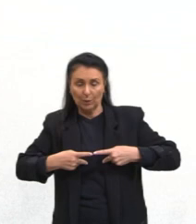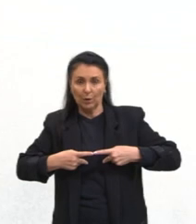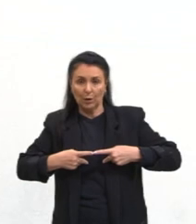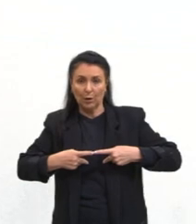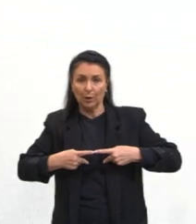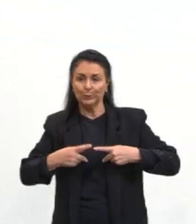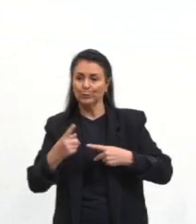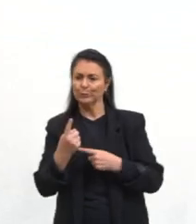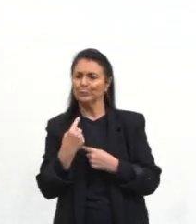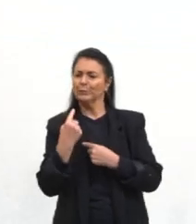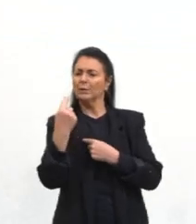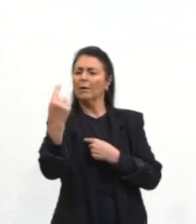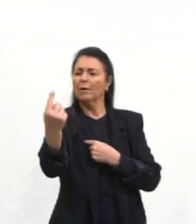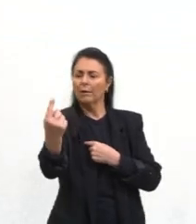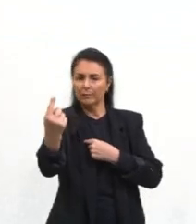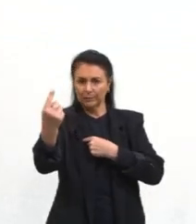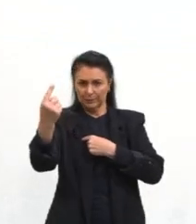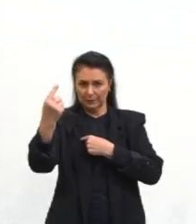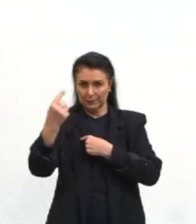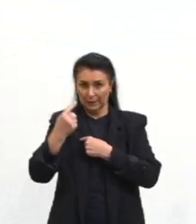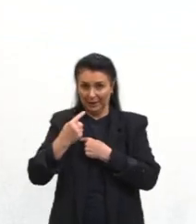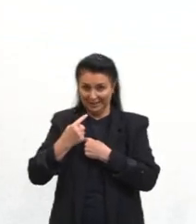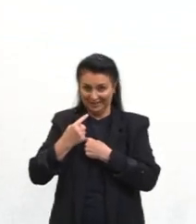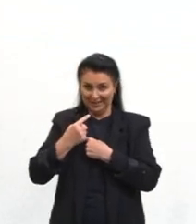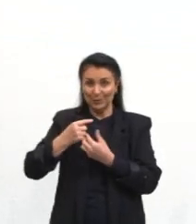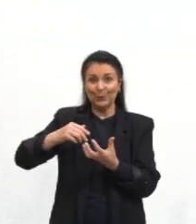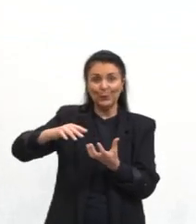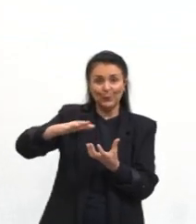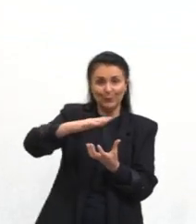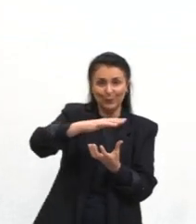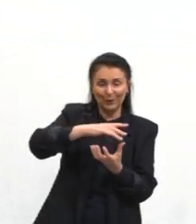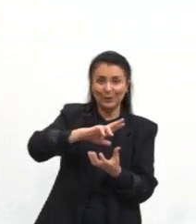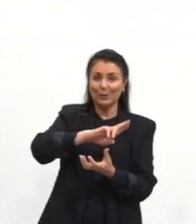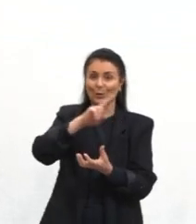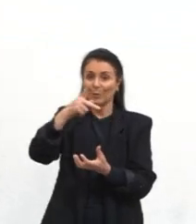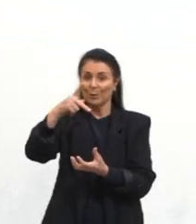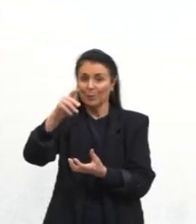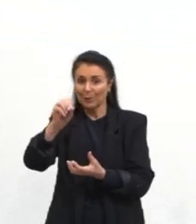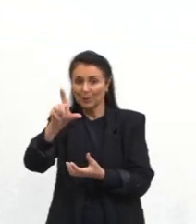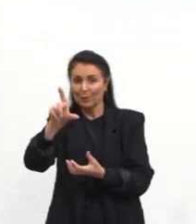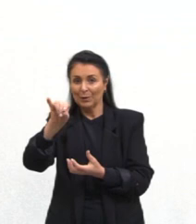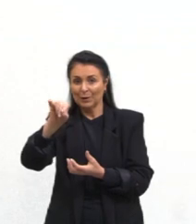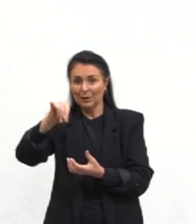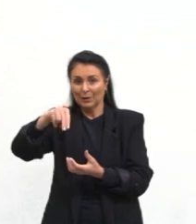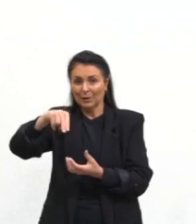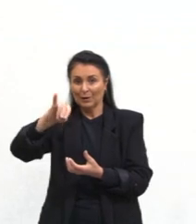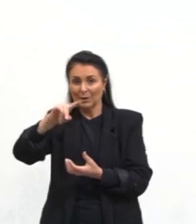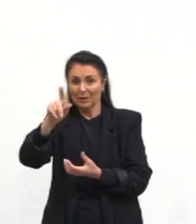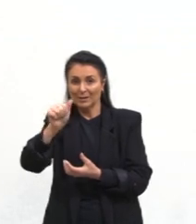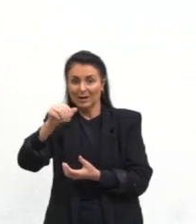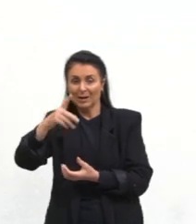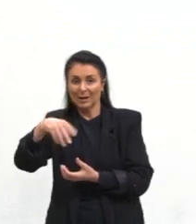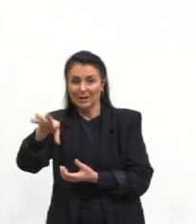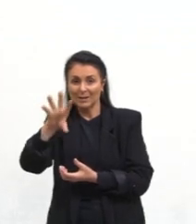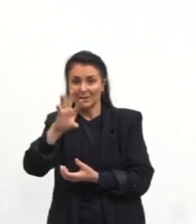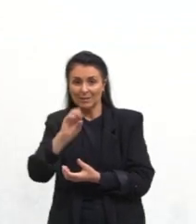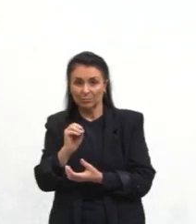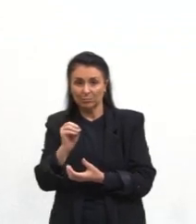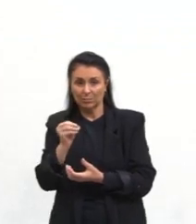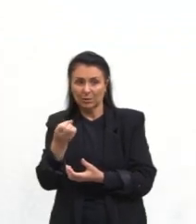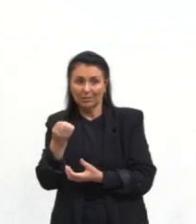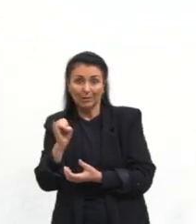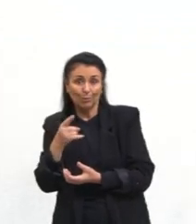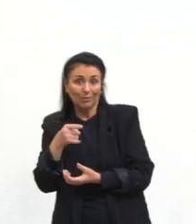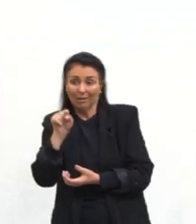levam e trazem nessa esportes se chama polinização e sem polinização não tem